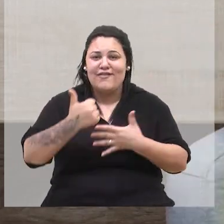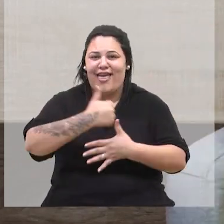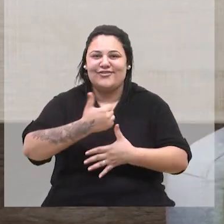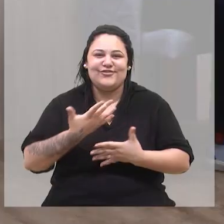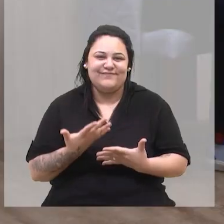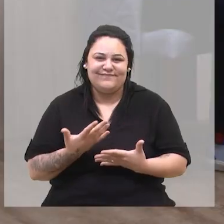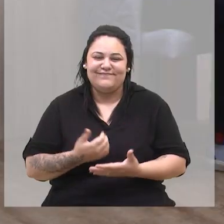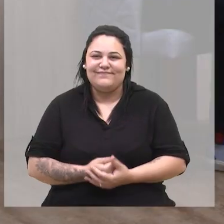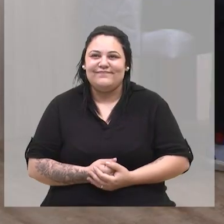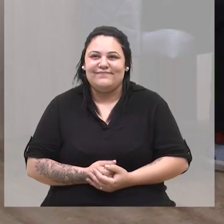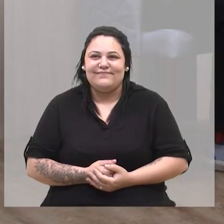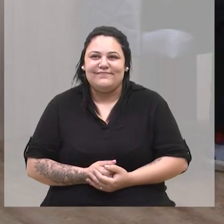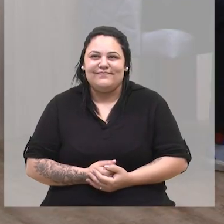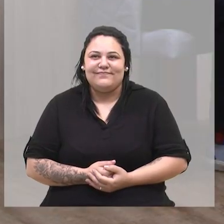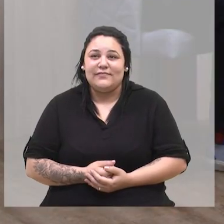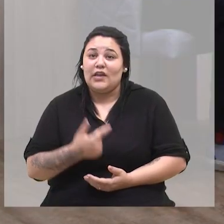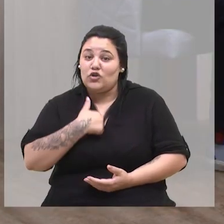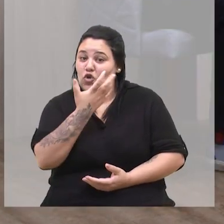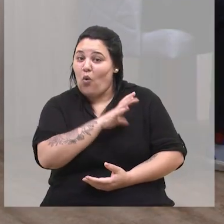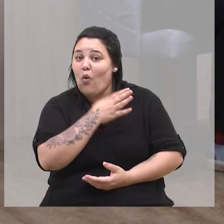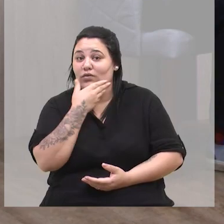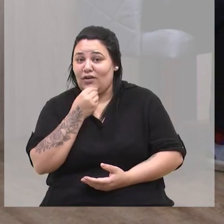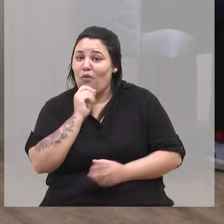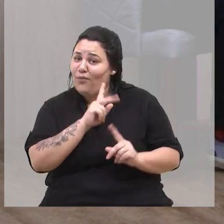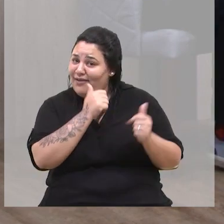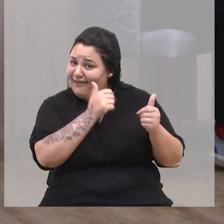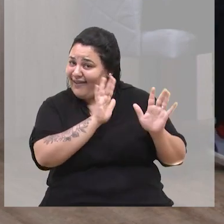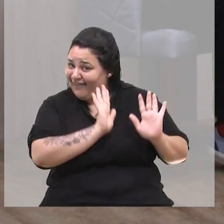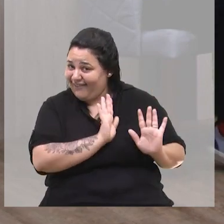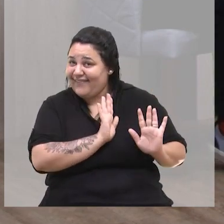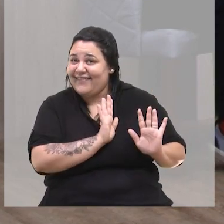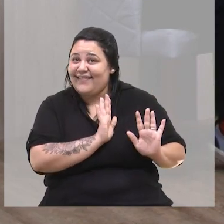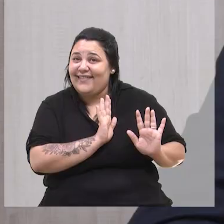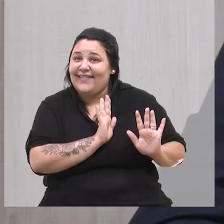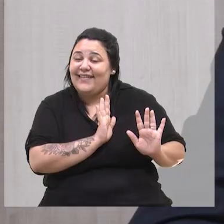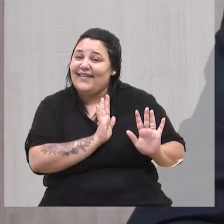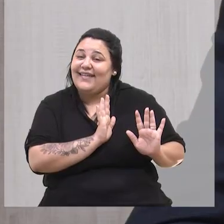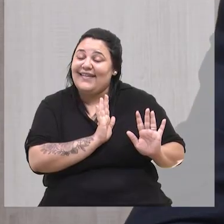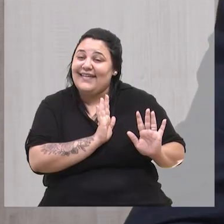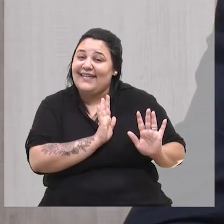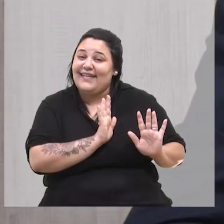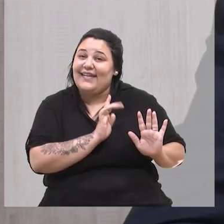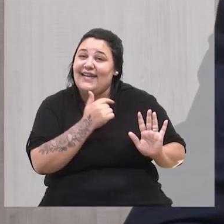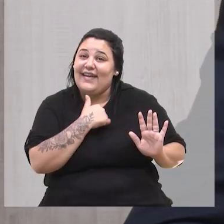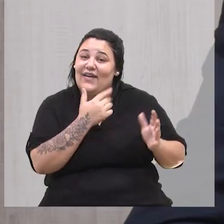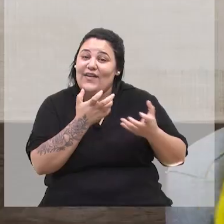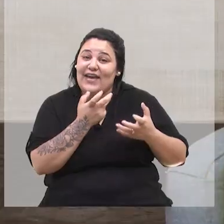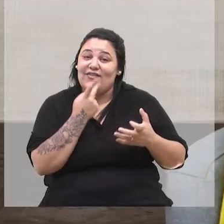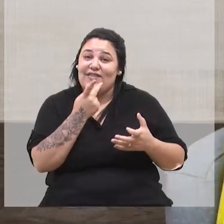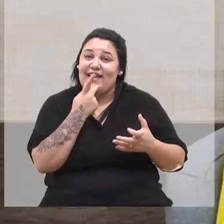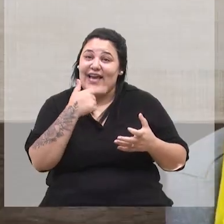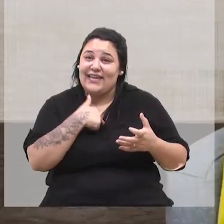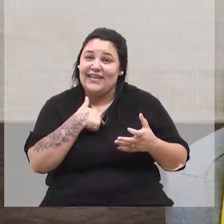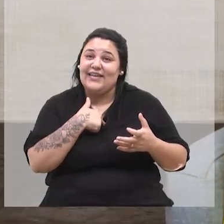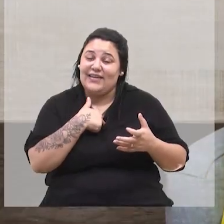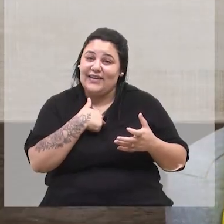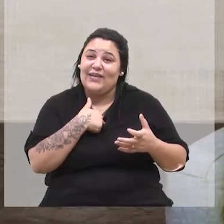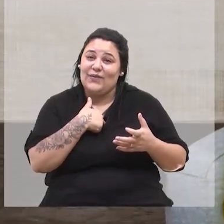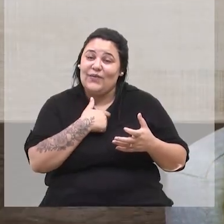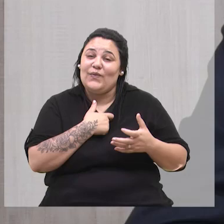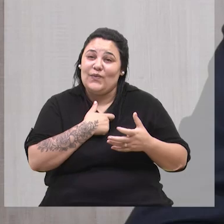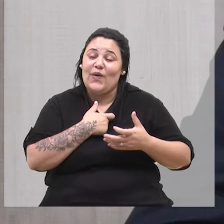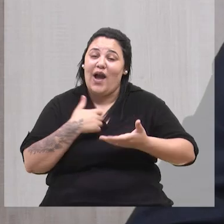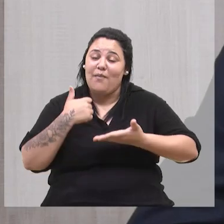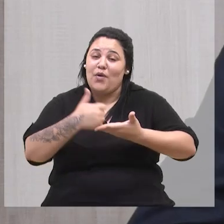e esse lugar. Então, eu não sou contra os homens. Não. Eu quero dizer que eu sou favorável. O caminho é de